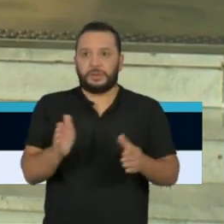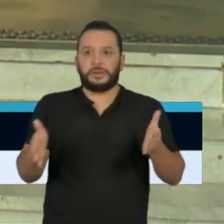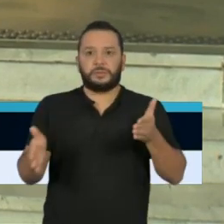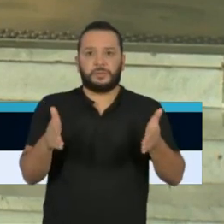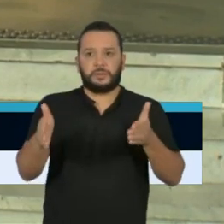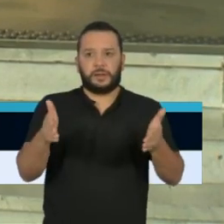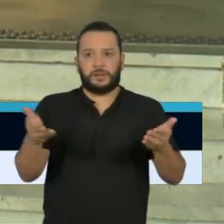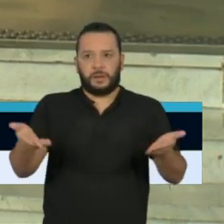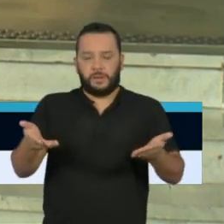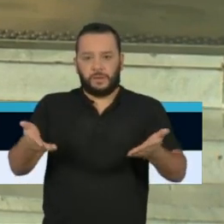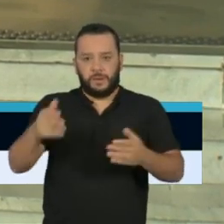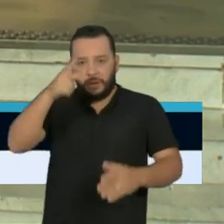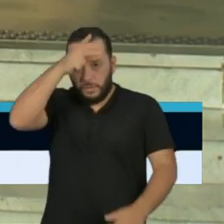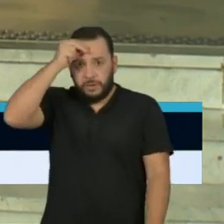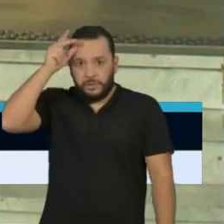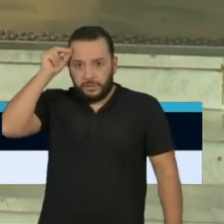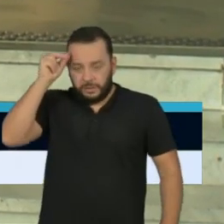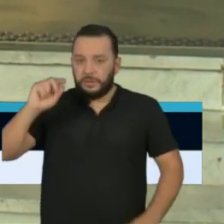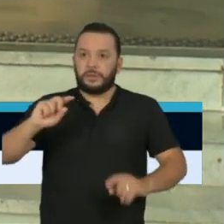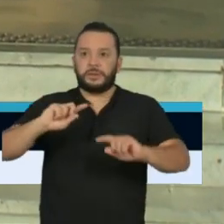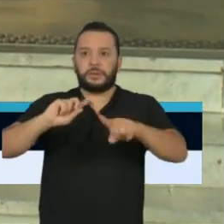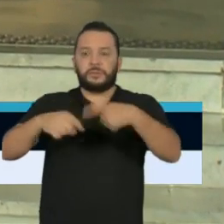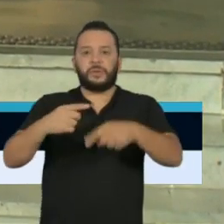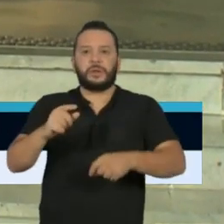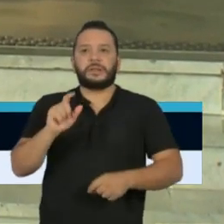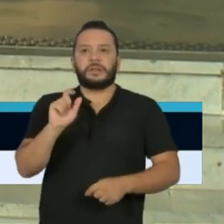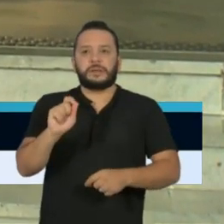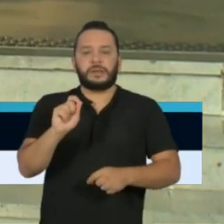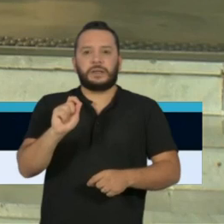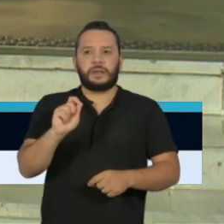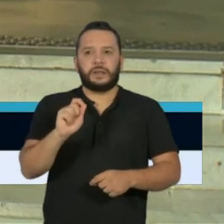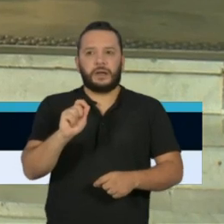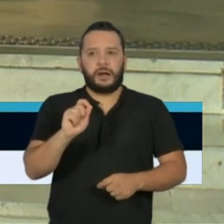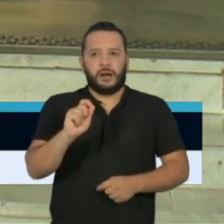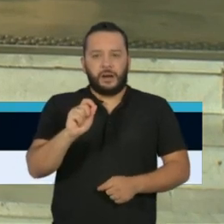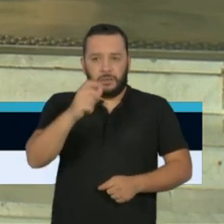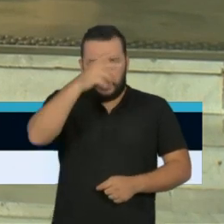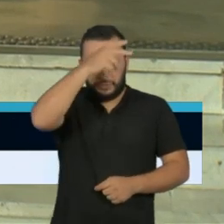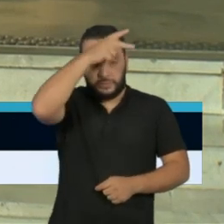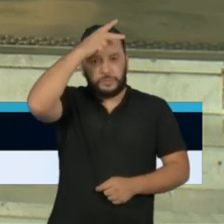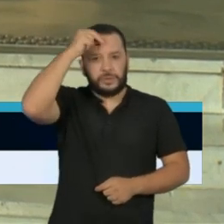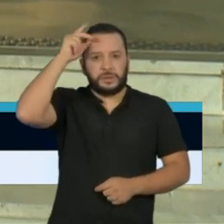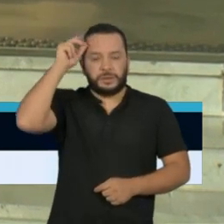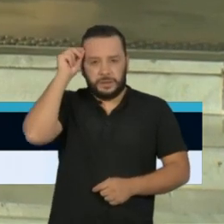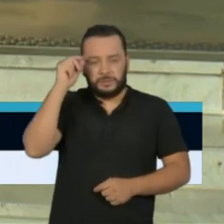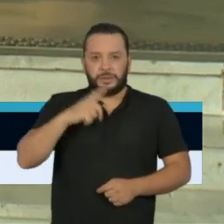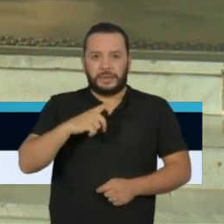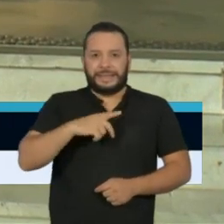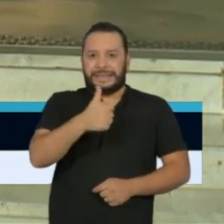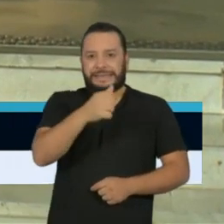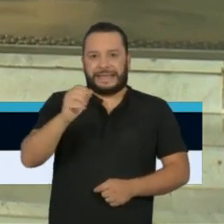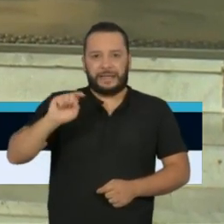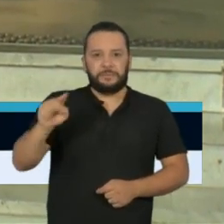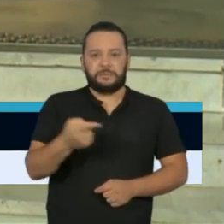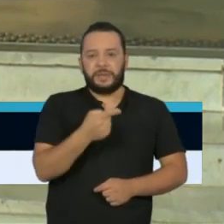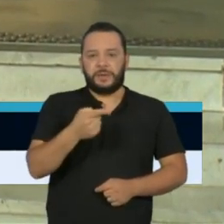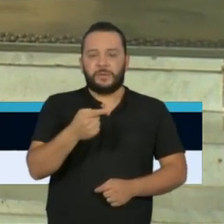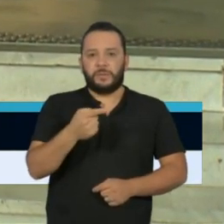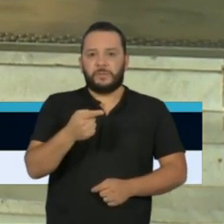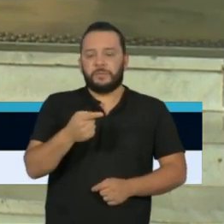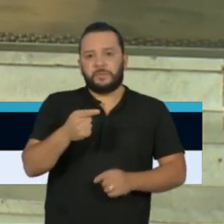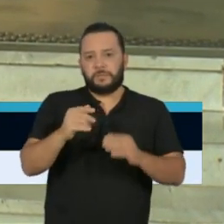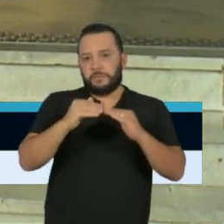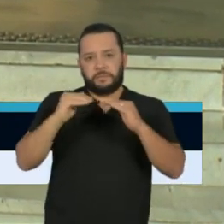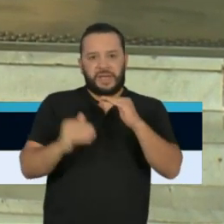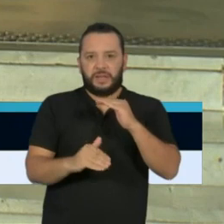do coronavírus, e a mesma coisa depois aos municípios com menos de 100 mil habitantes. Então, com isso,